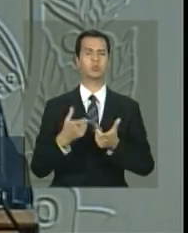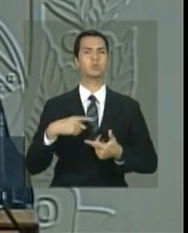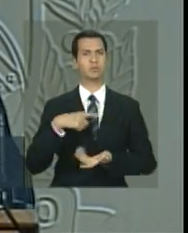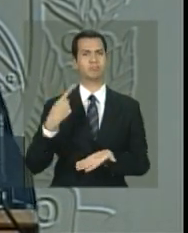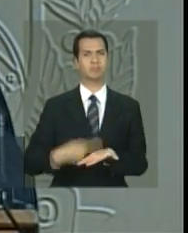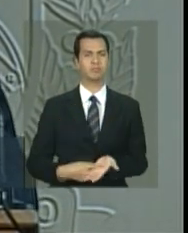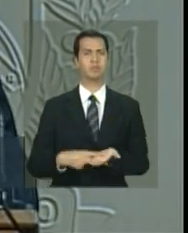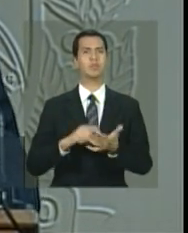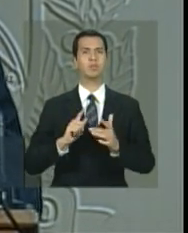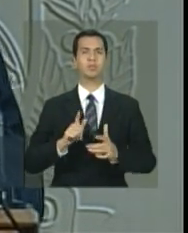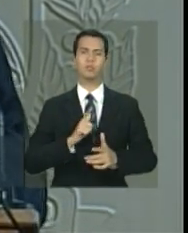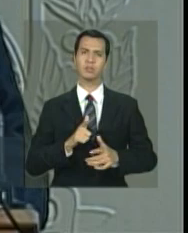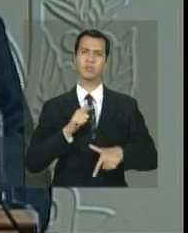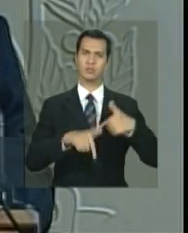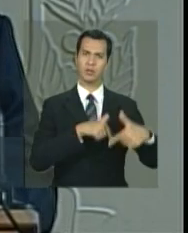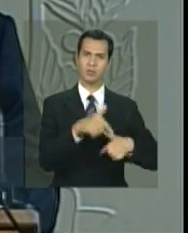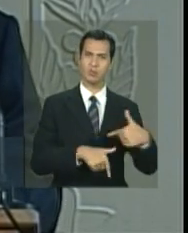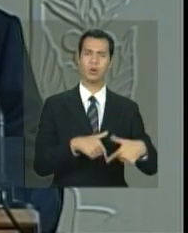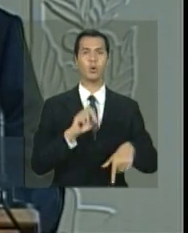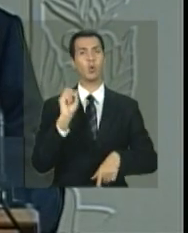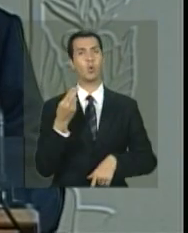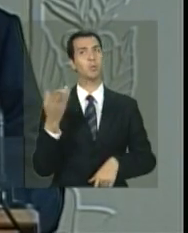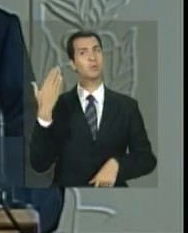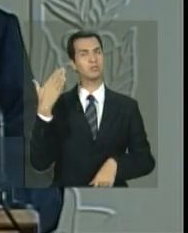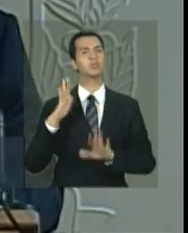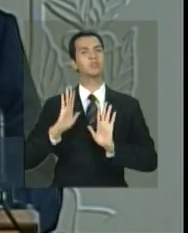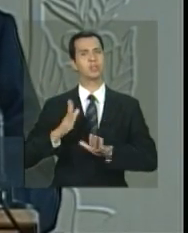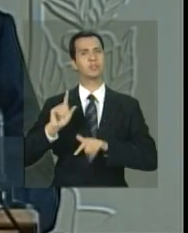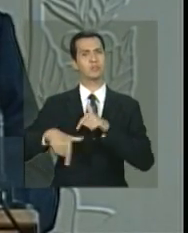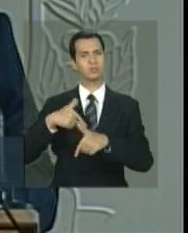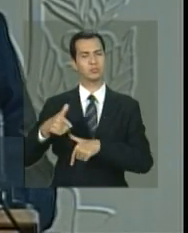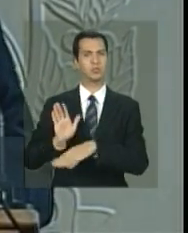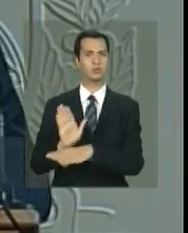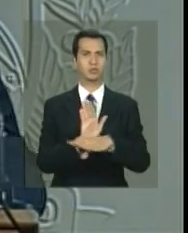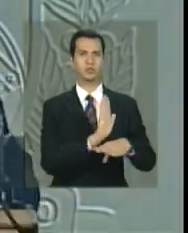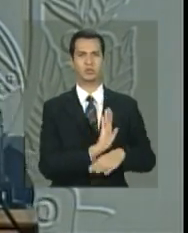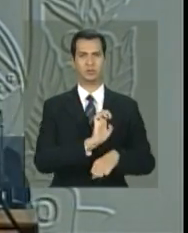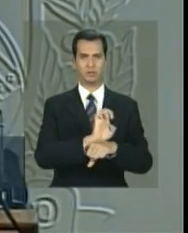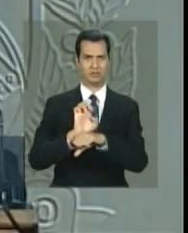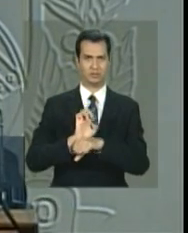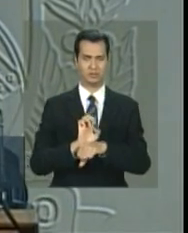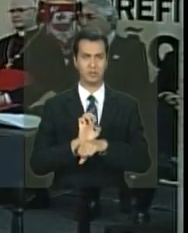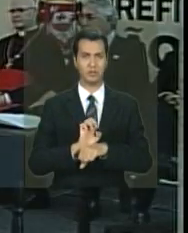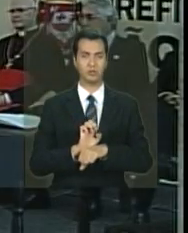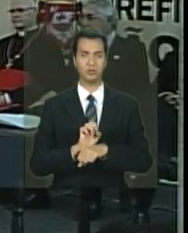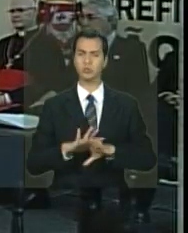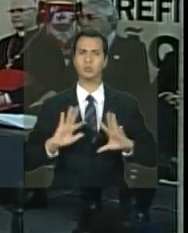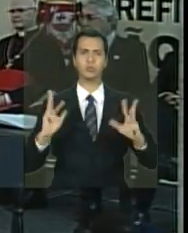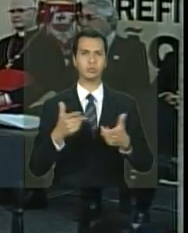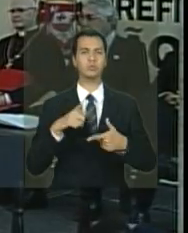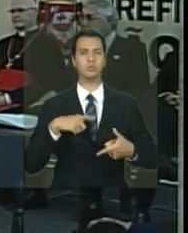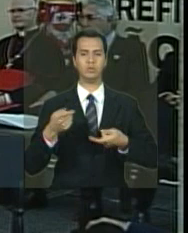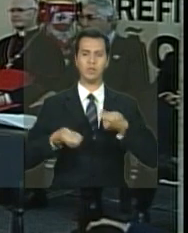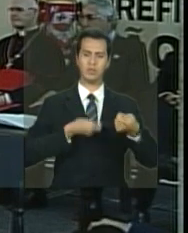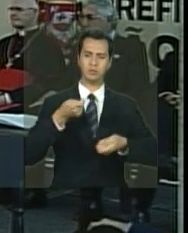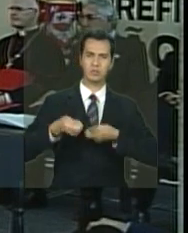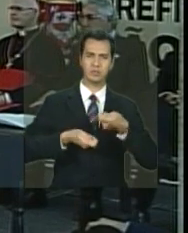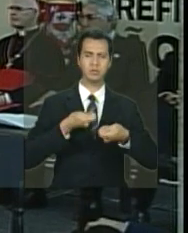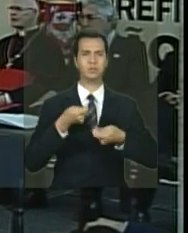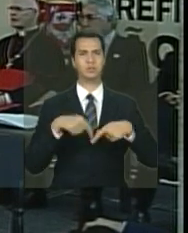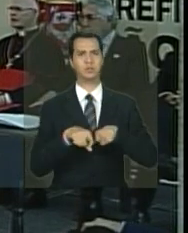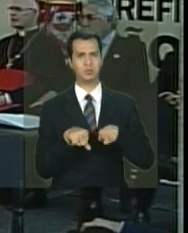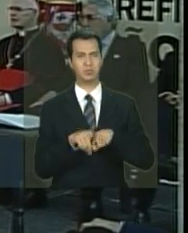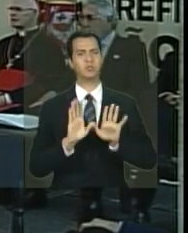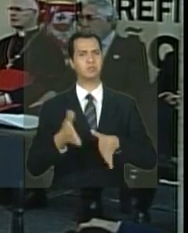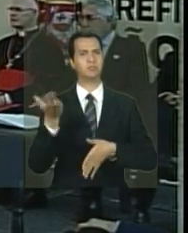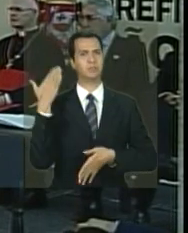ou ter governado para os que mais precisam da ajuda do Estado. Todos administram e administraram,